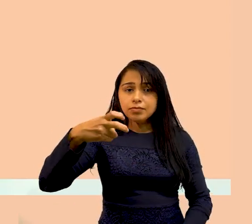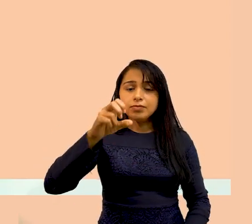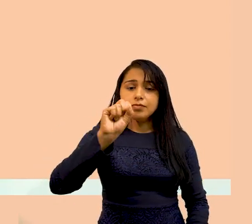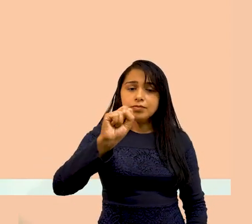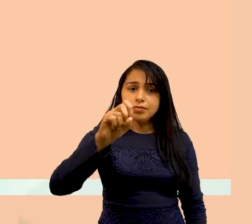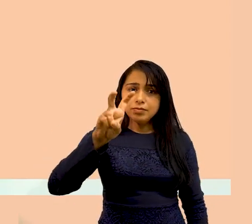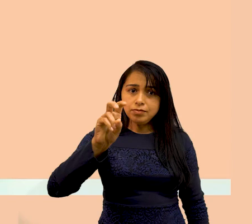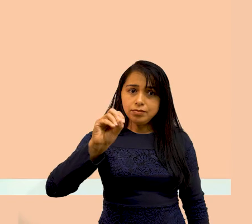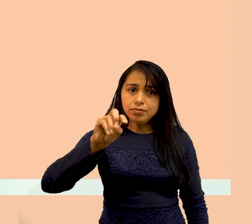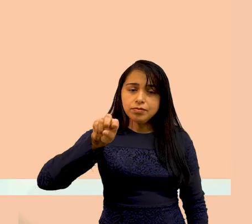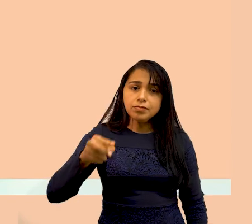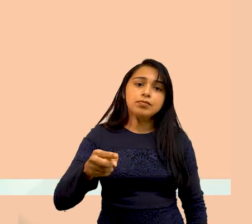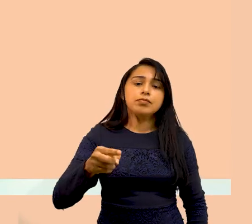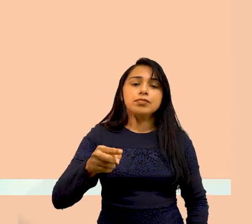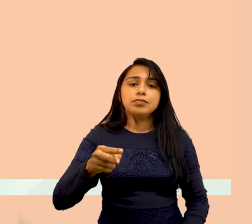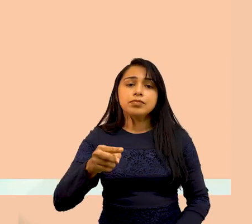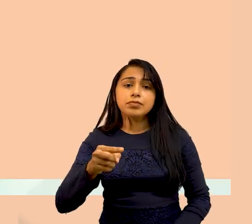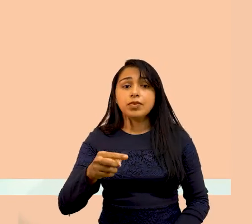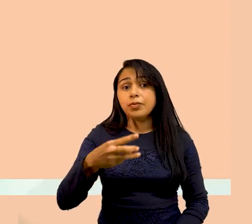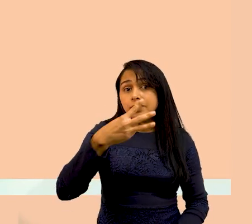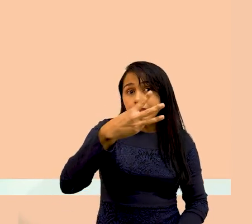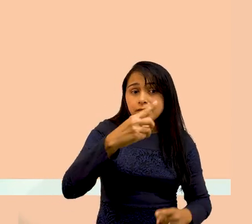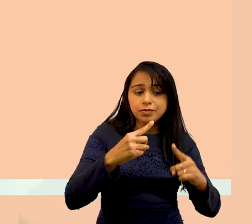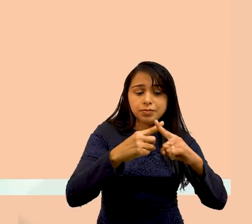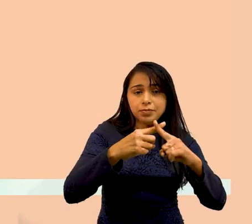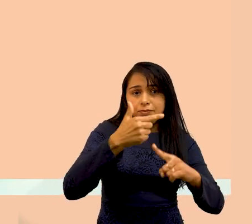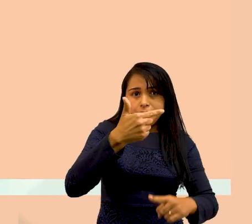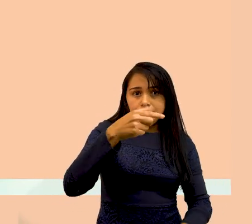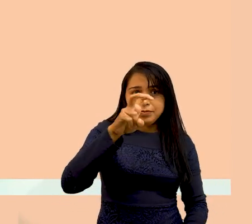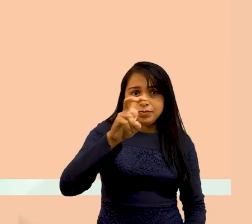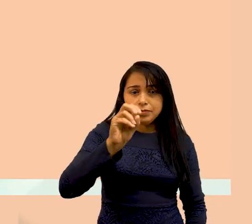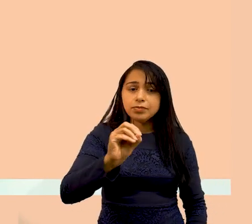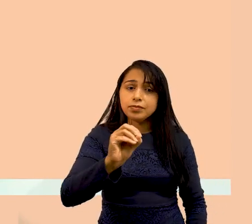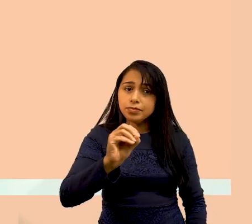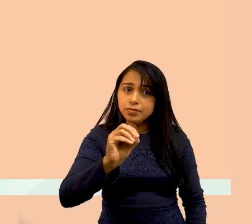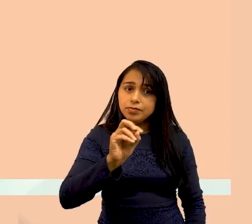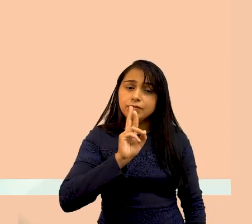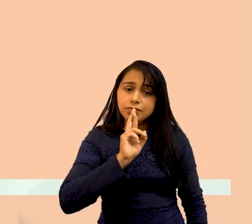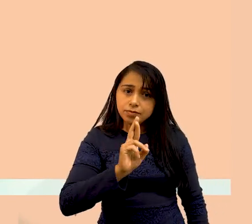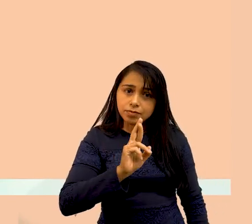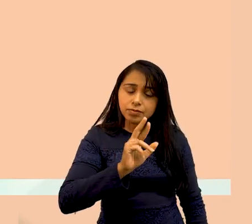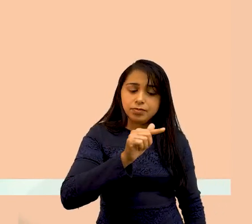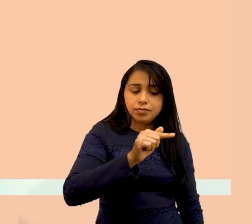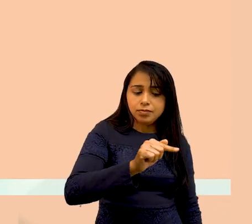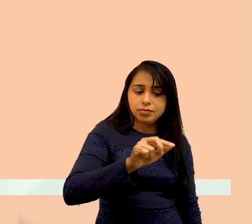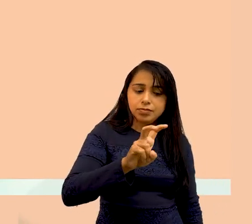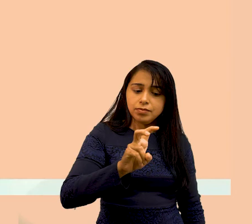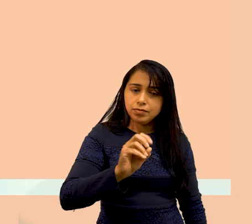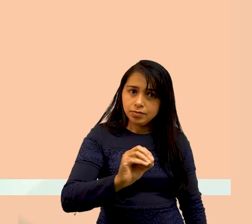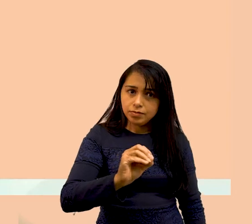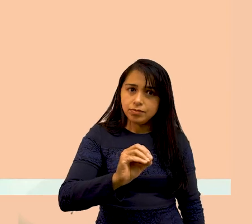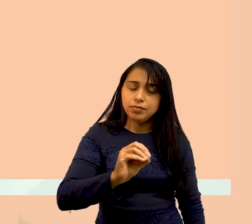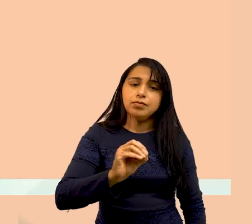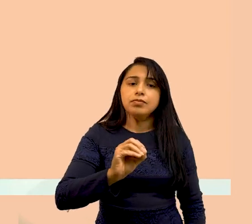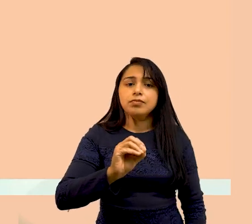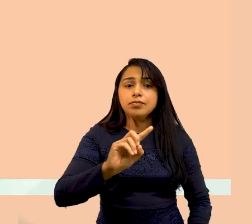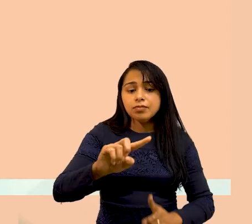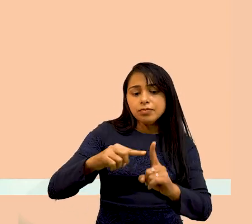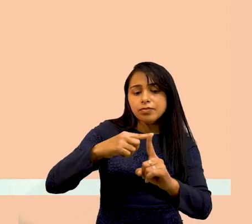total. Então, multiplicando aqui 3 vezes 250, tem um valor de